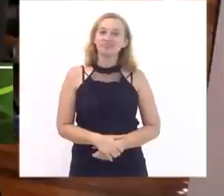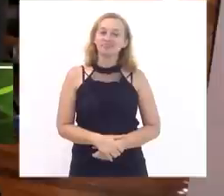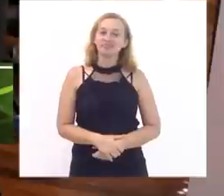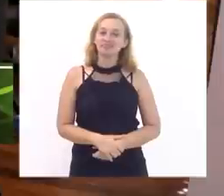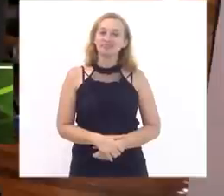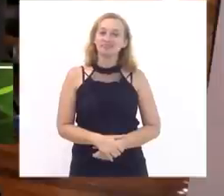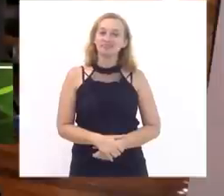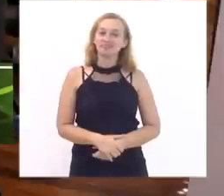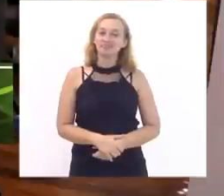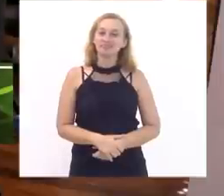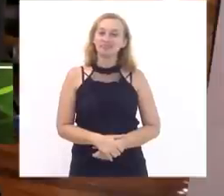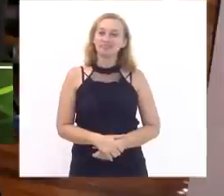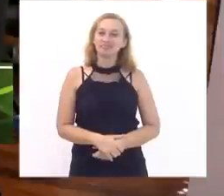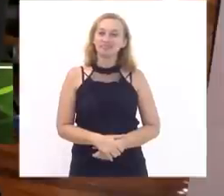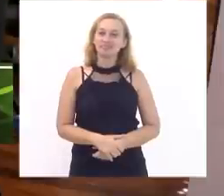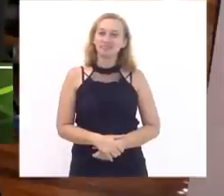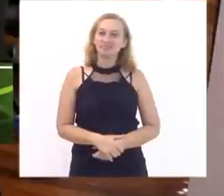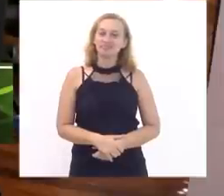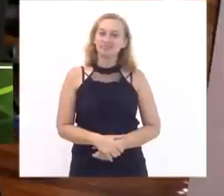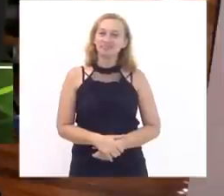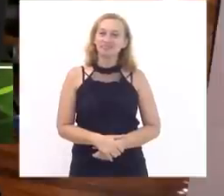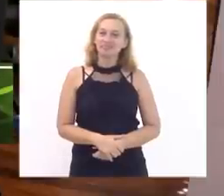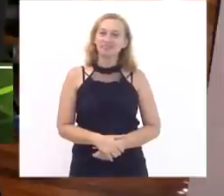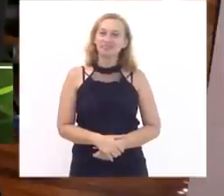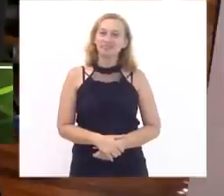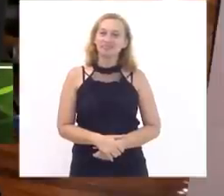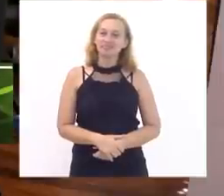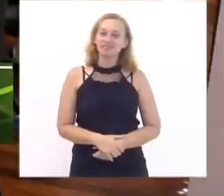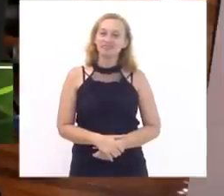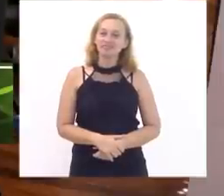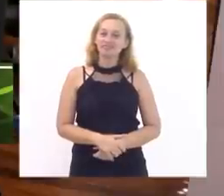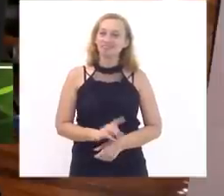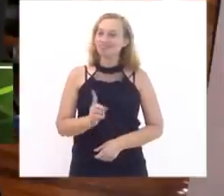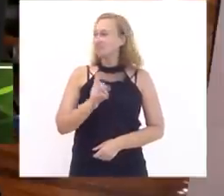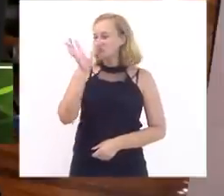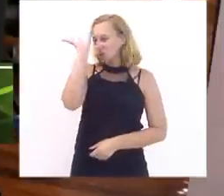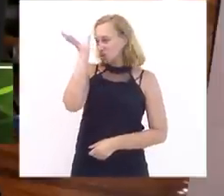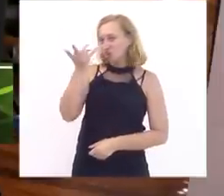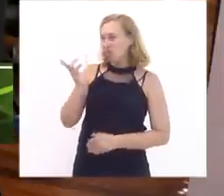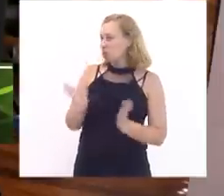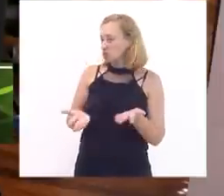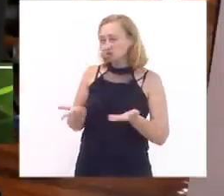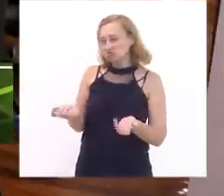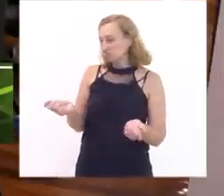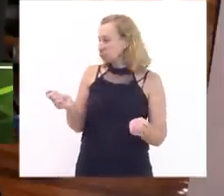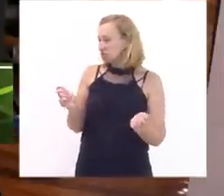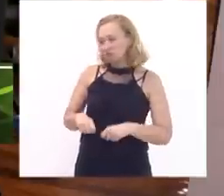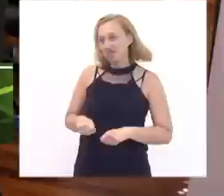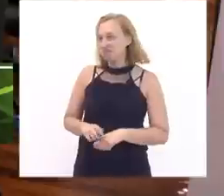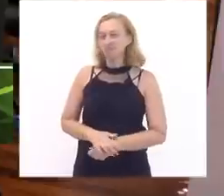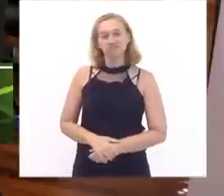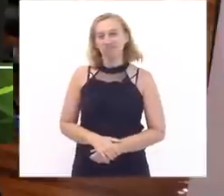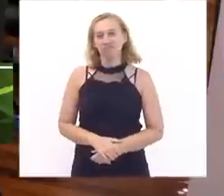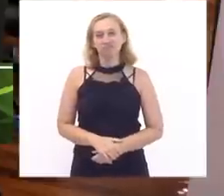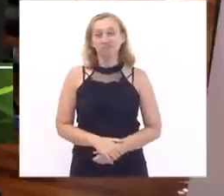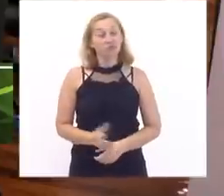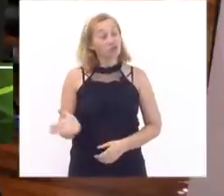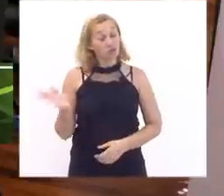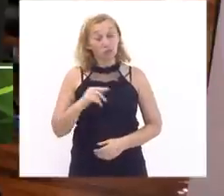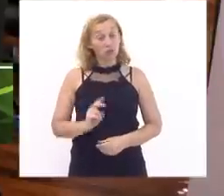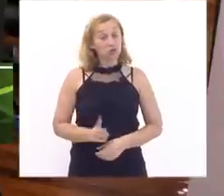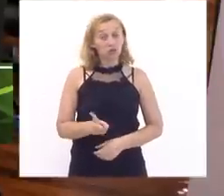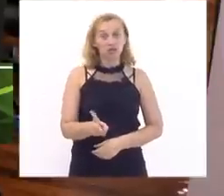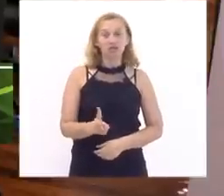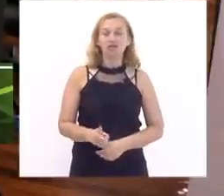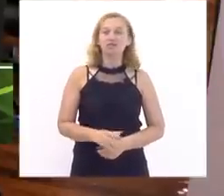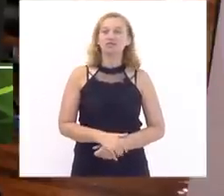Vi, mas. Não, hoje não. Não resolve. Essa eu... Hoje não dá. Tô... Vamos embora.